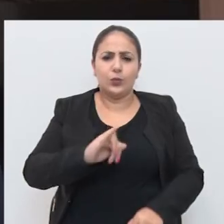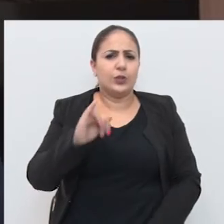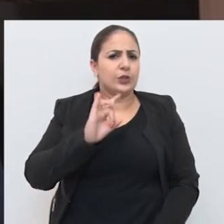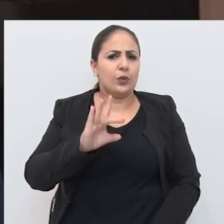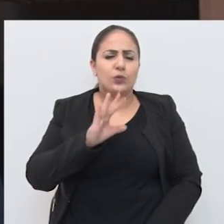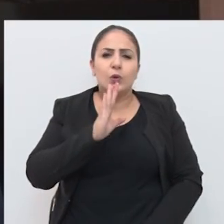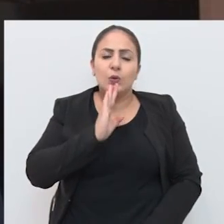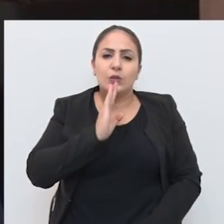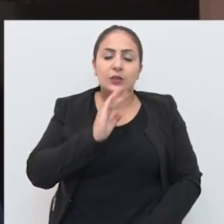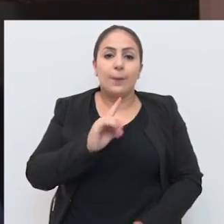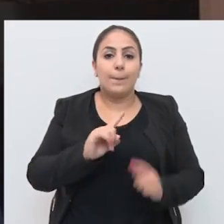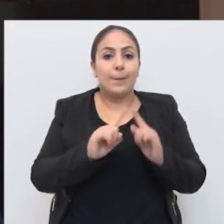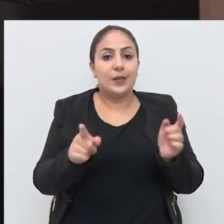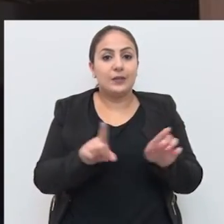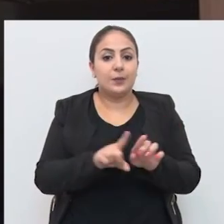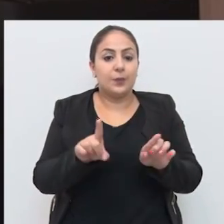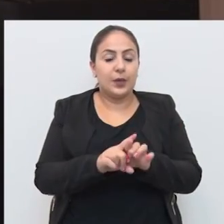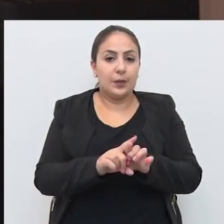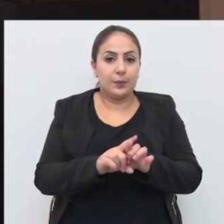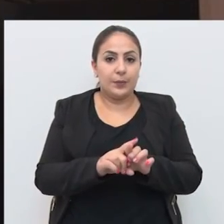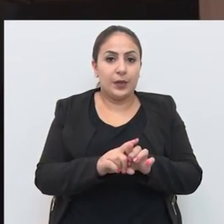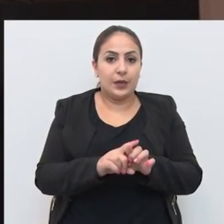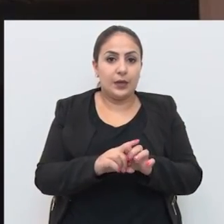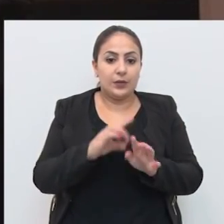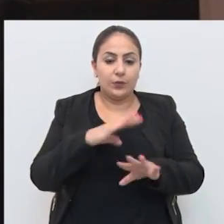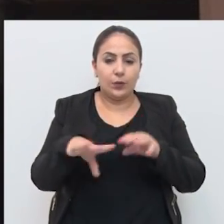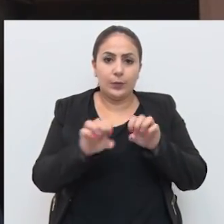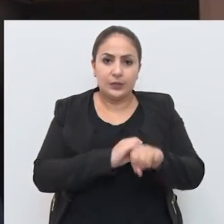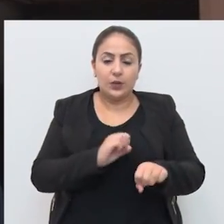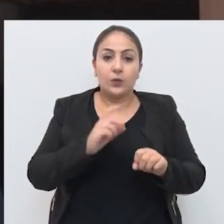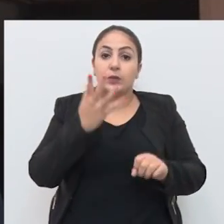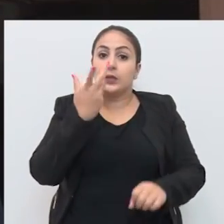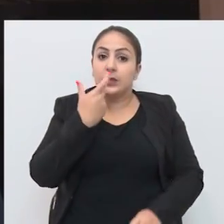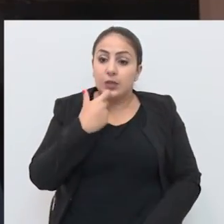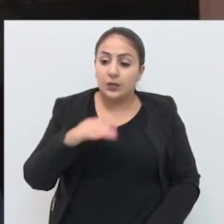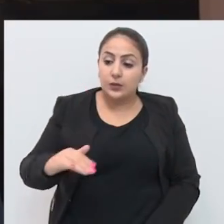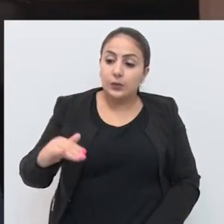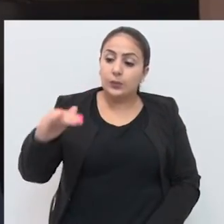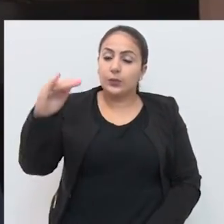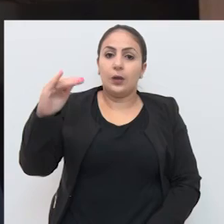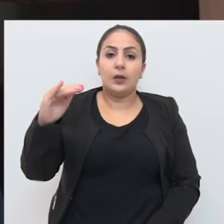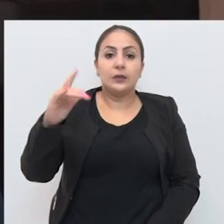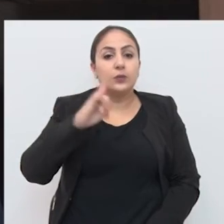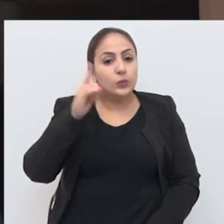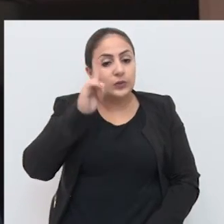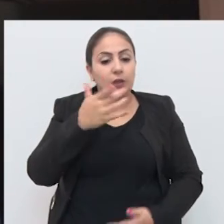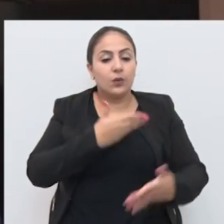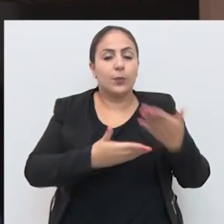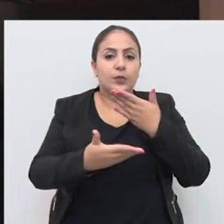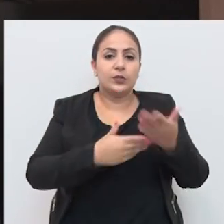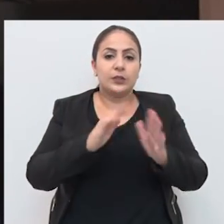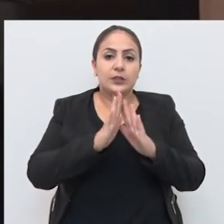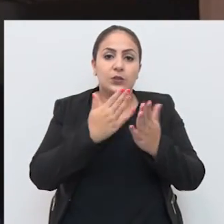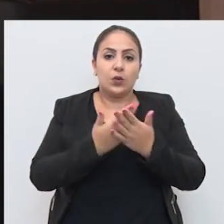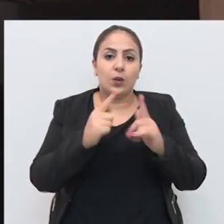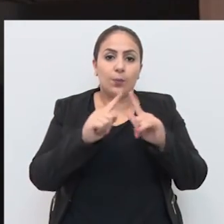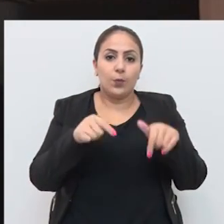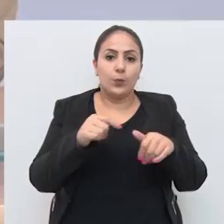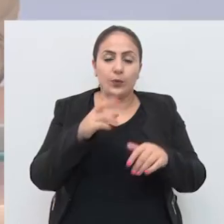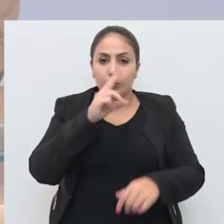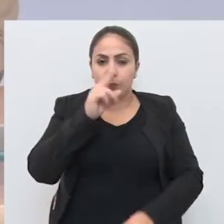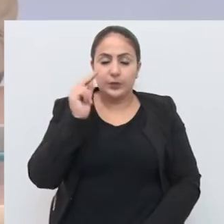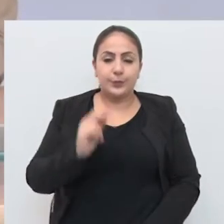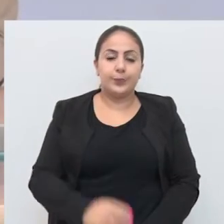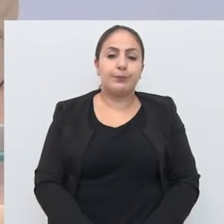importantíssimas, não só o conhecimento, mas também para a formação de crianças, né, que elas possam, então, ser compartilhadas nas escolas públicas aqui do